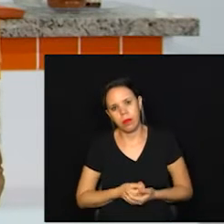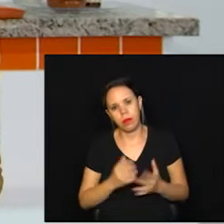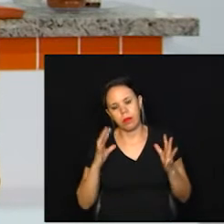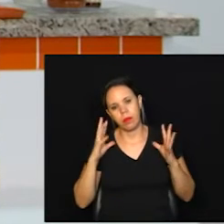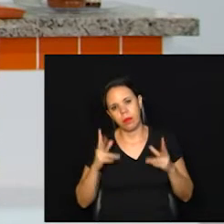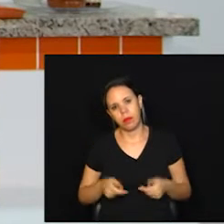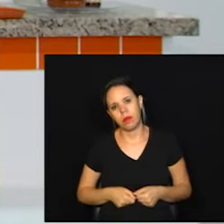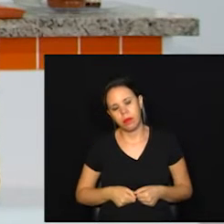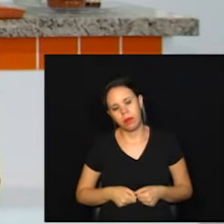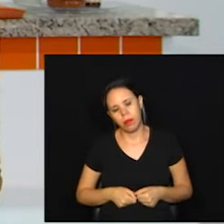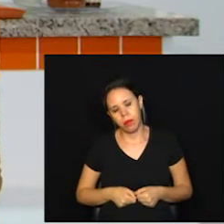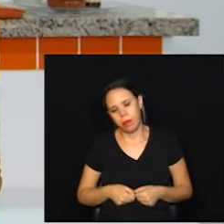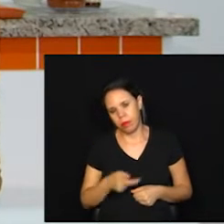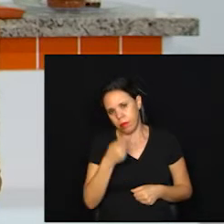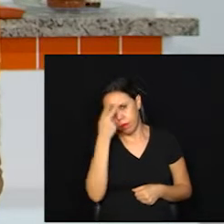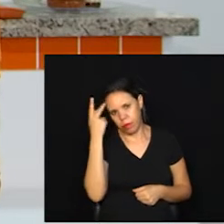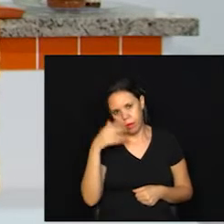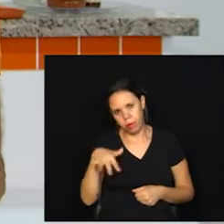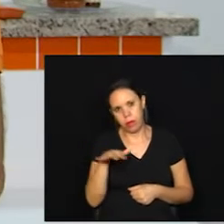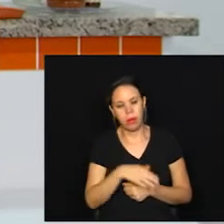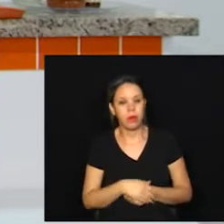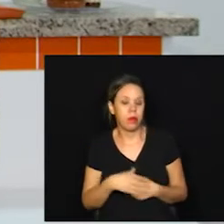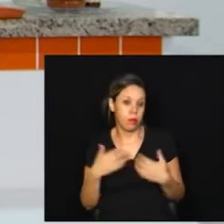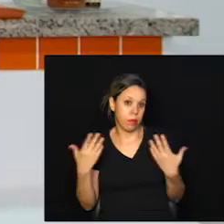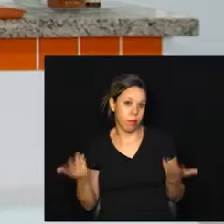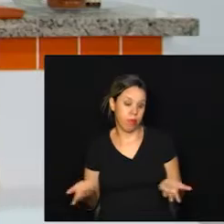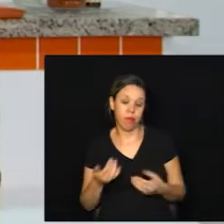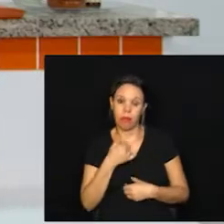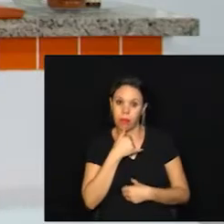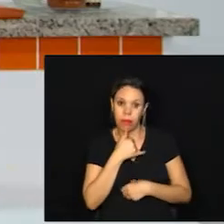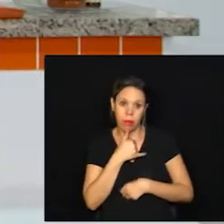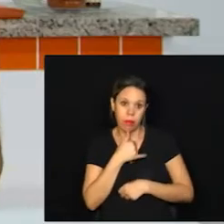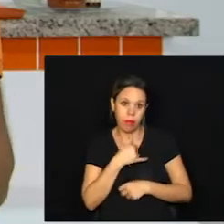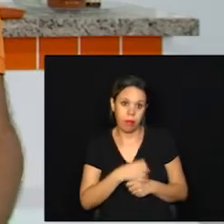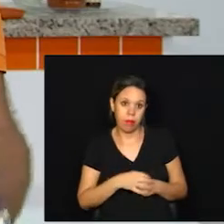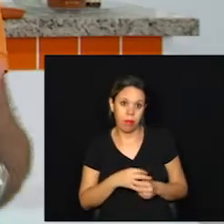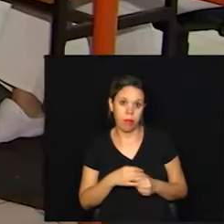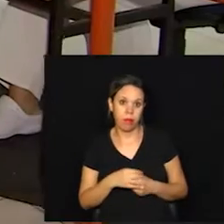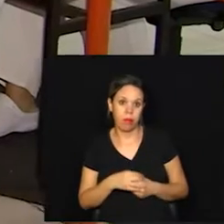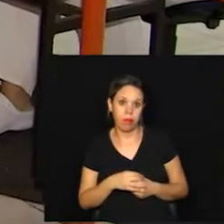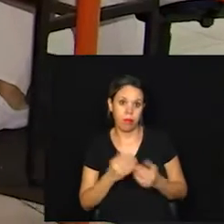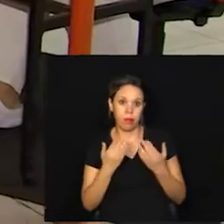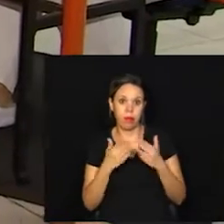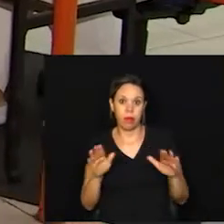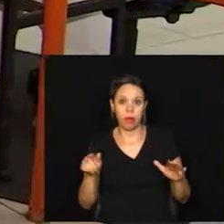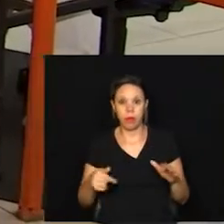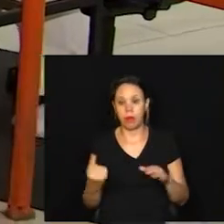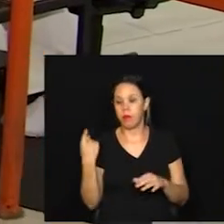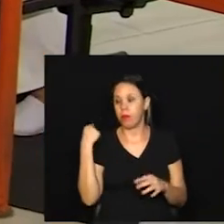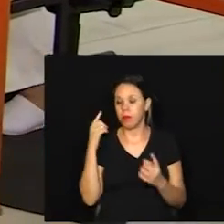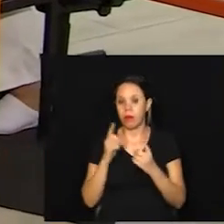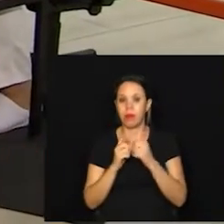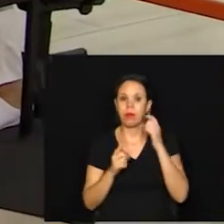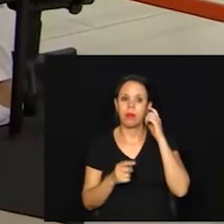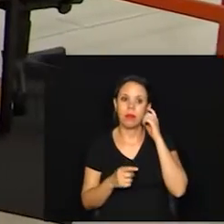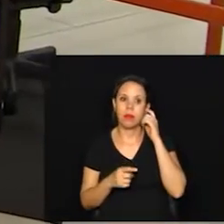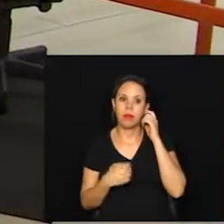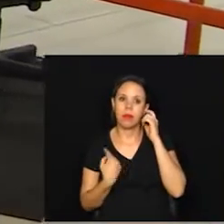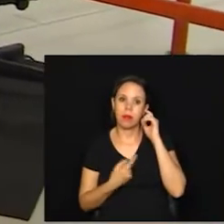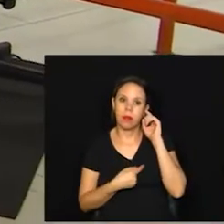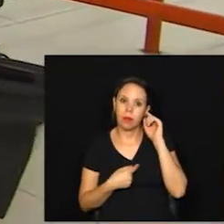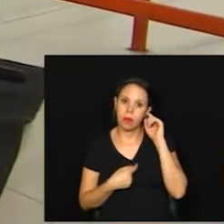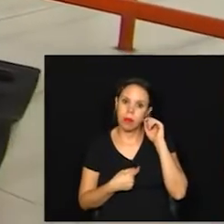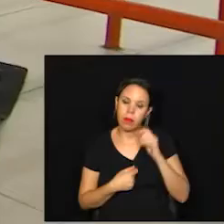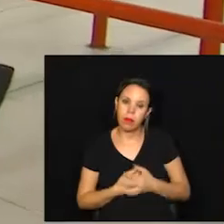higiene dos usuários? Então, infelizmente, quando o salão estava em funcionamento,